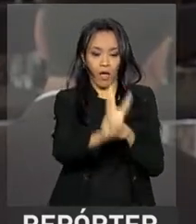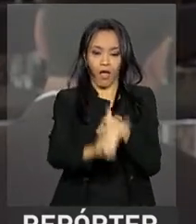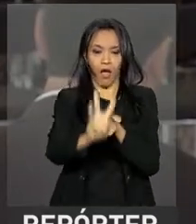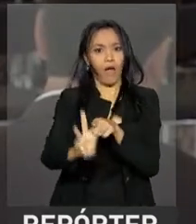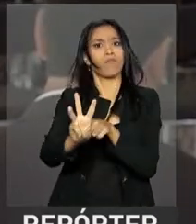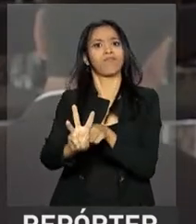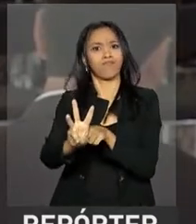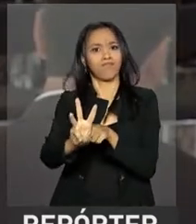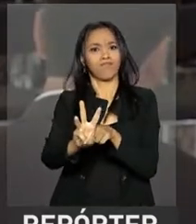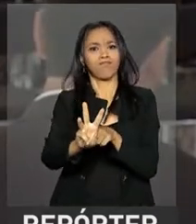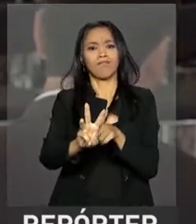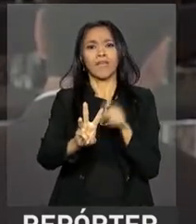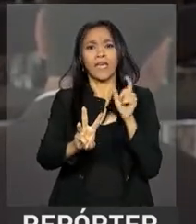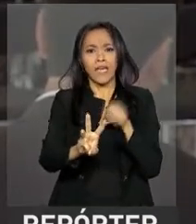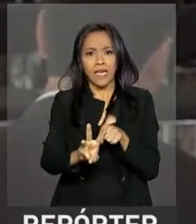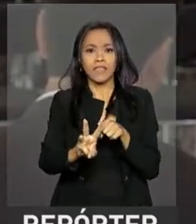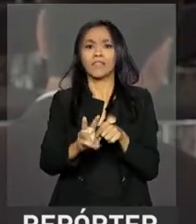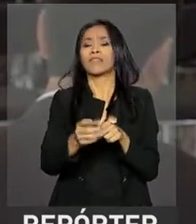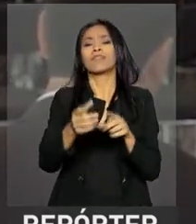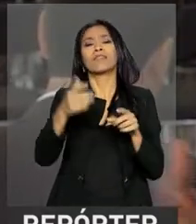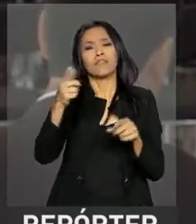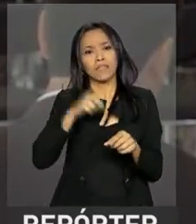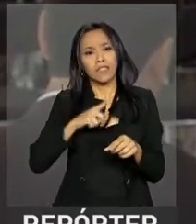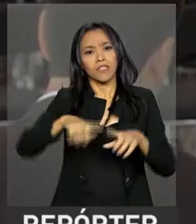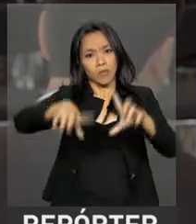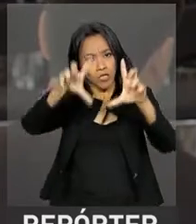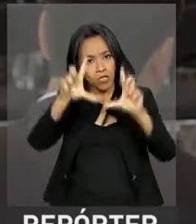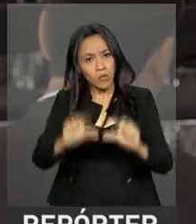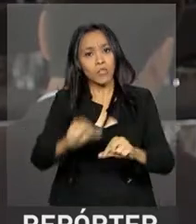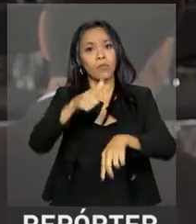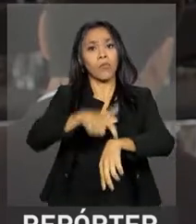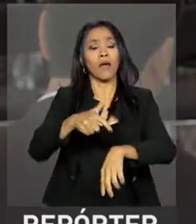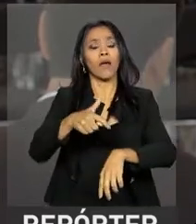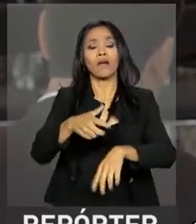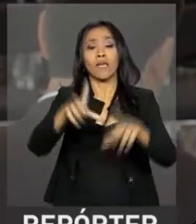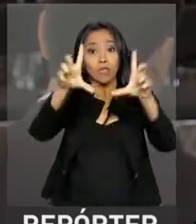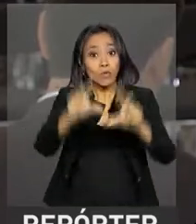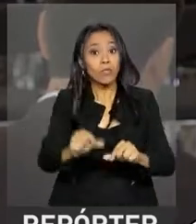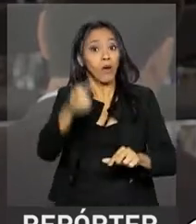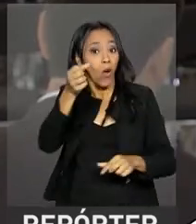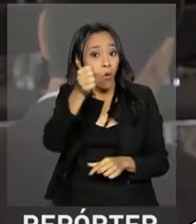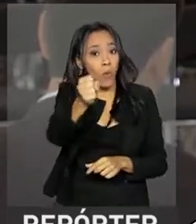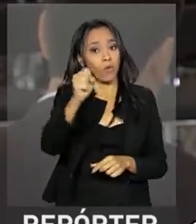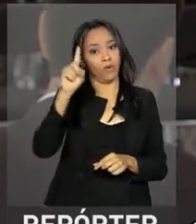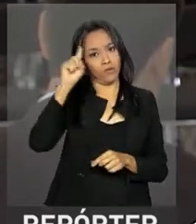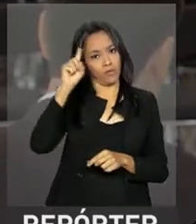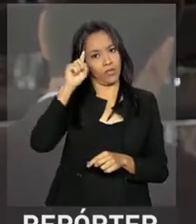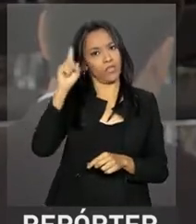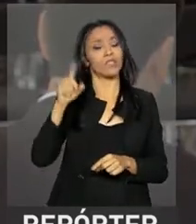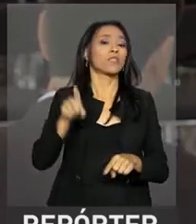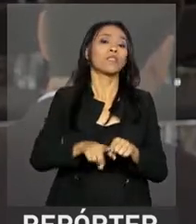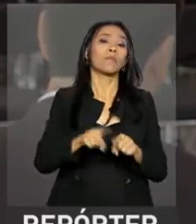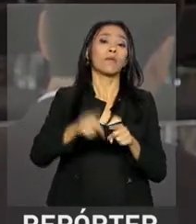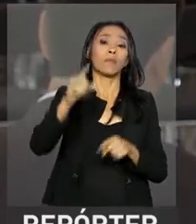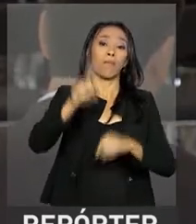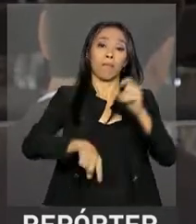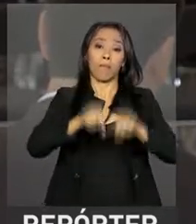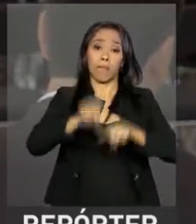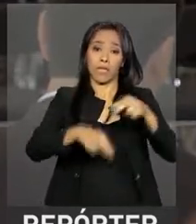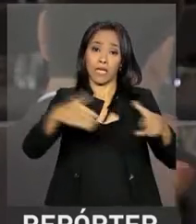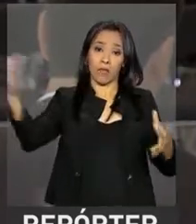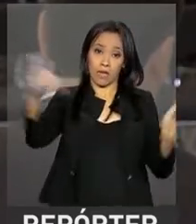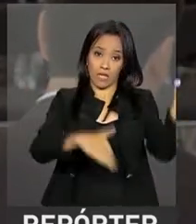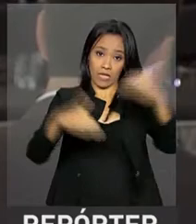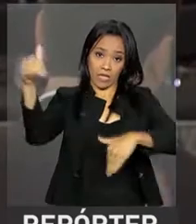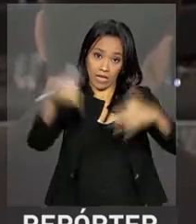integralmente, o processo de exportação seja reduzido para 8 dias em total e, no caso das importações, para 10 dias, passando